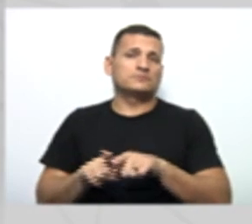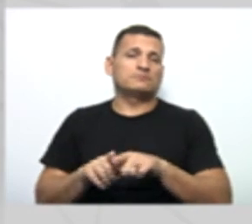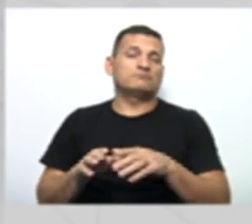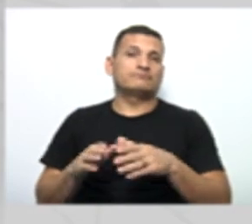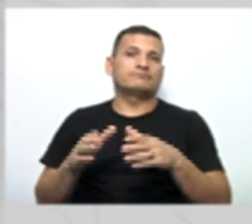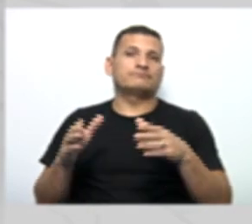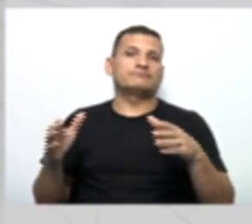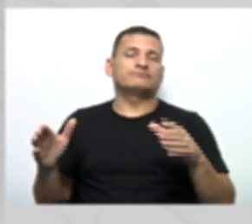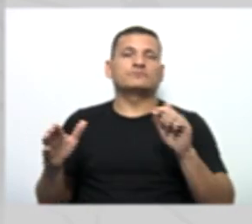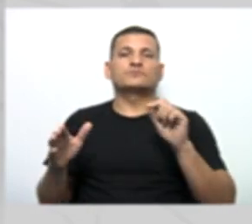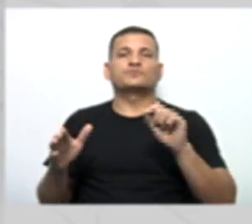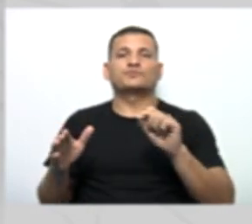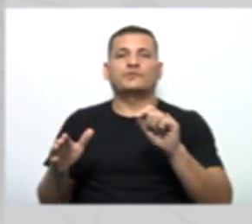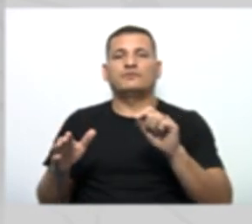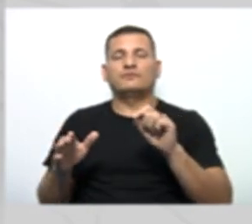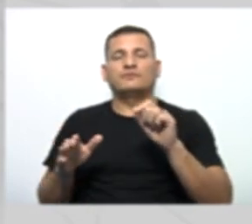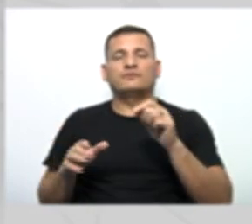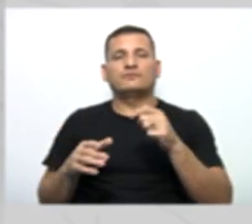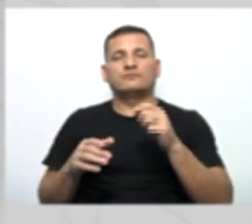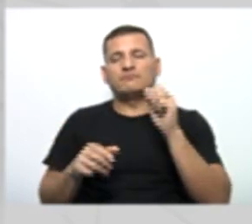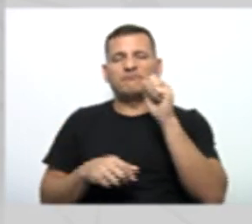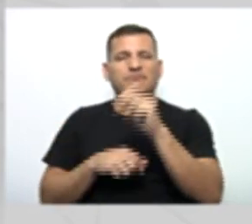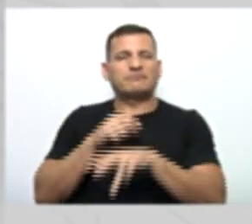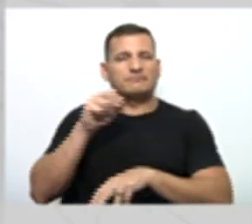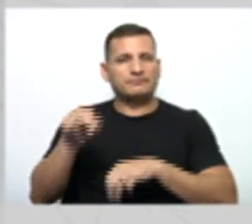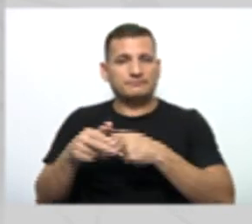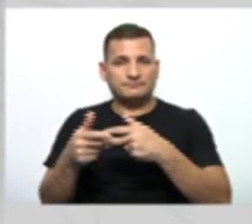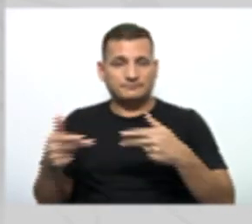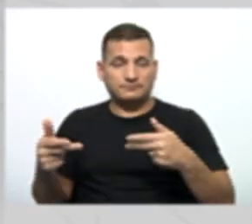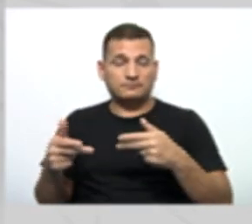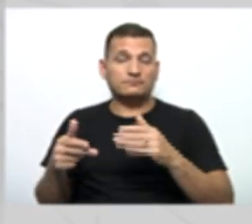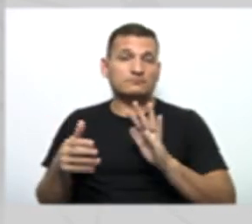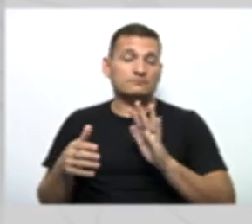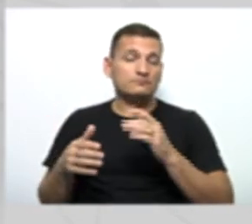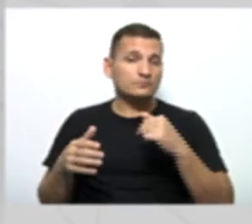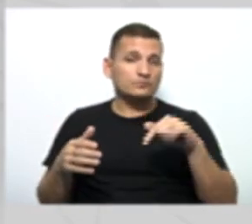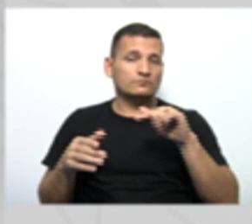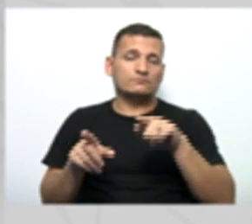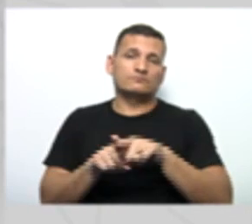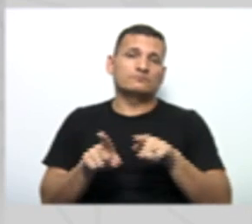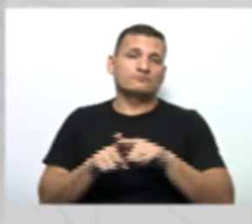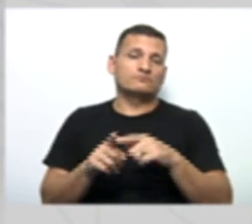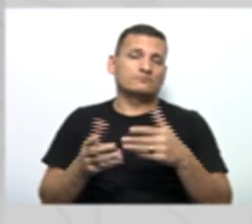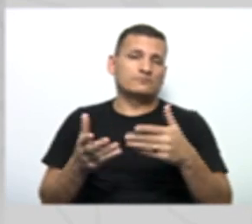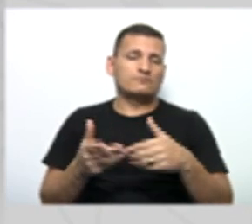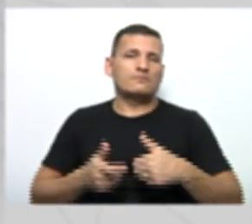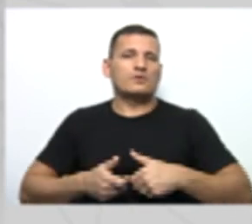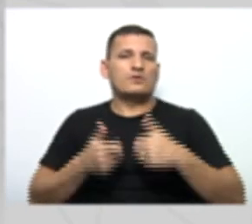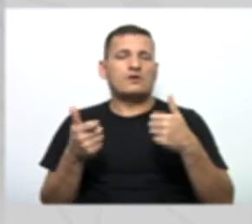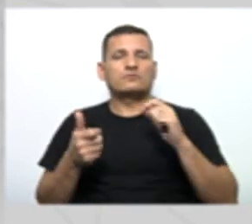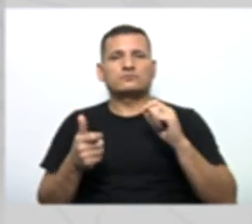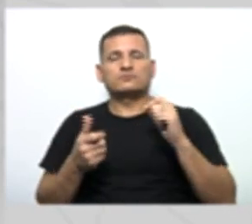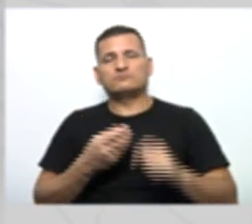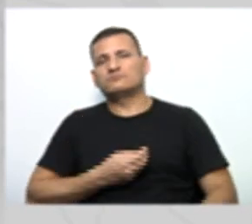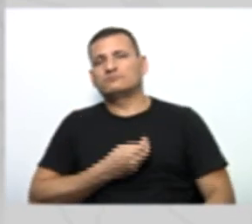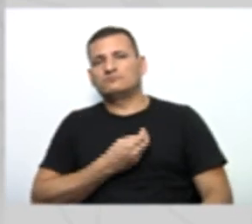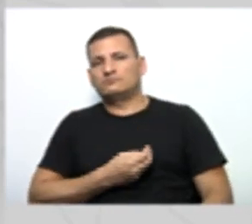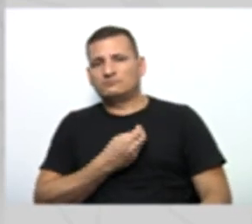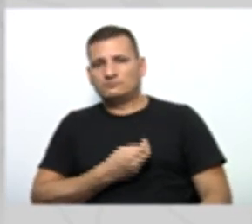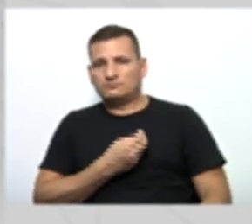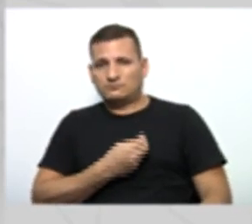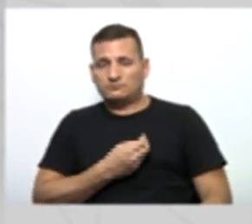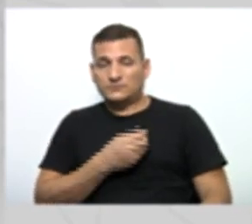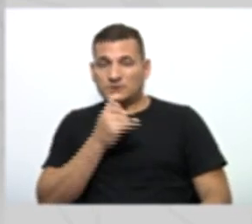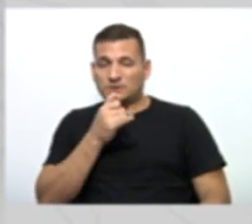resíduos. E nós também procuramos a cada dia melhorar o nosso padrão de vida. Melhoramos nosso padrão de vida,